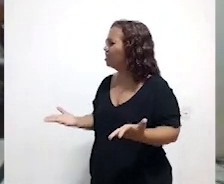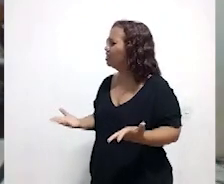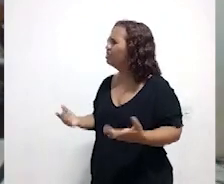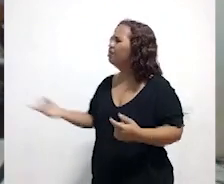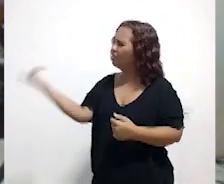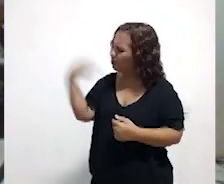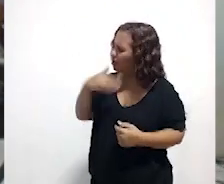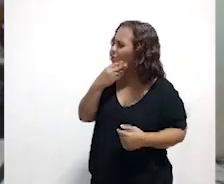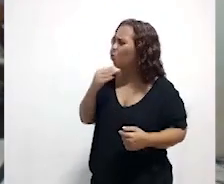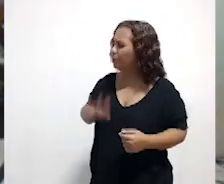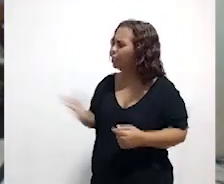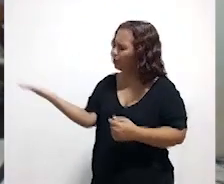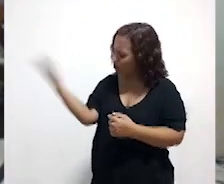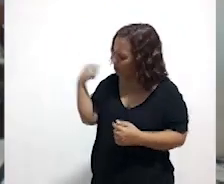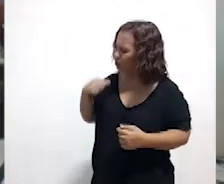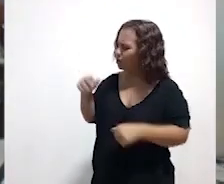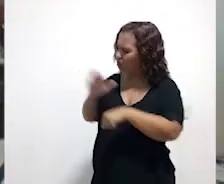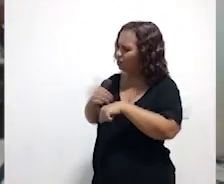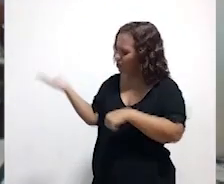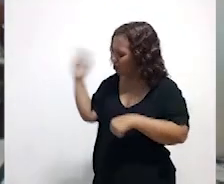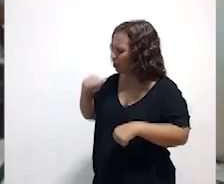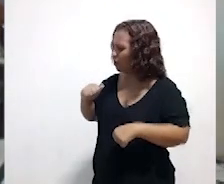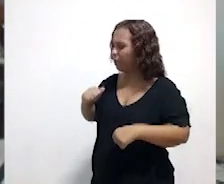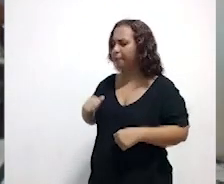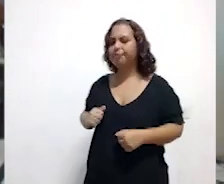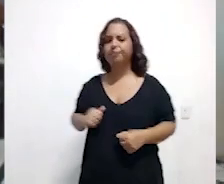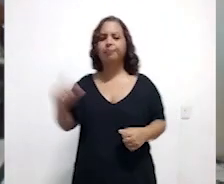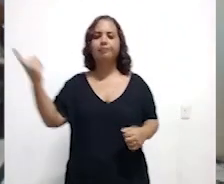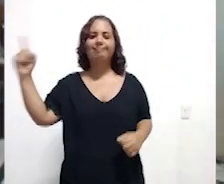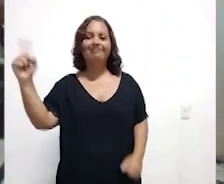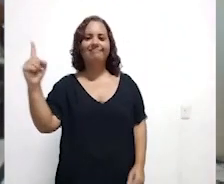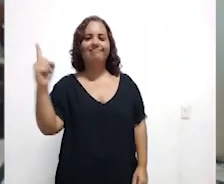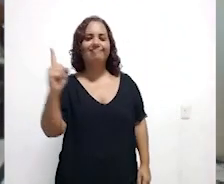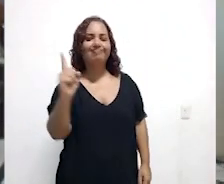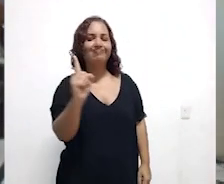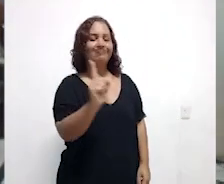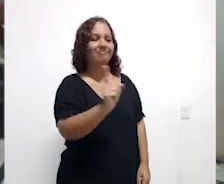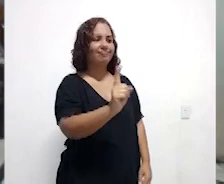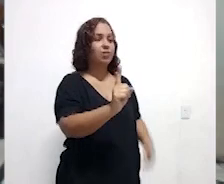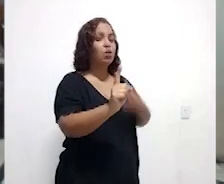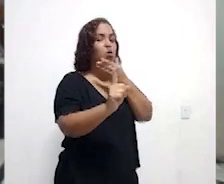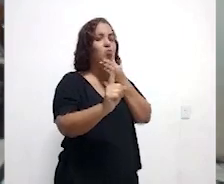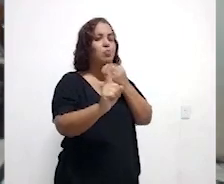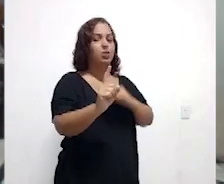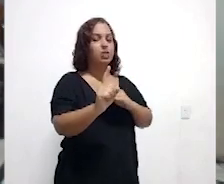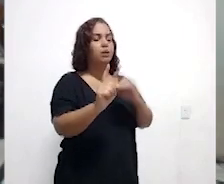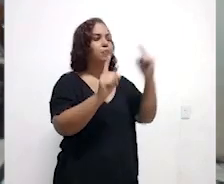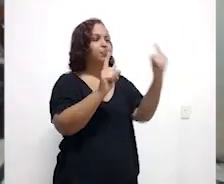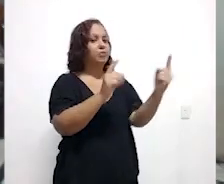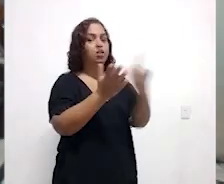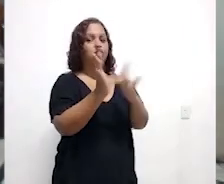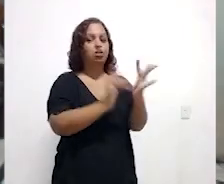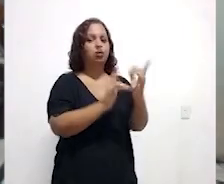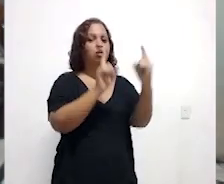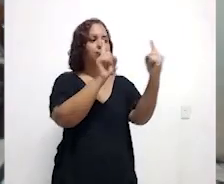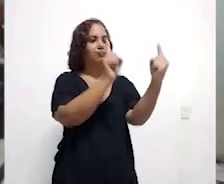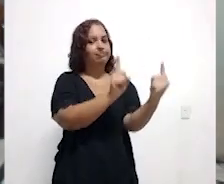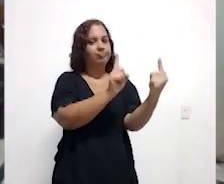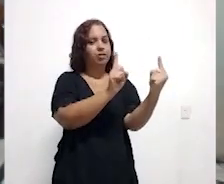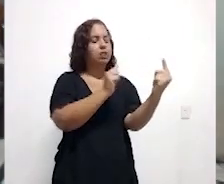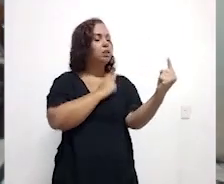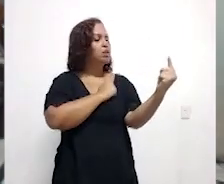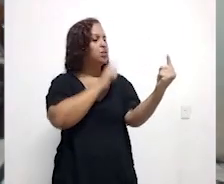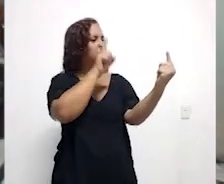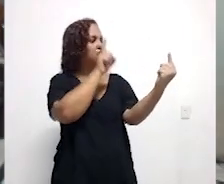menino. Então eles trouxeram. Quando o espírito viu Jesus, imediatamente causou